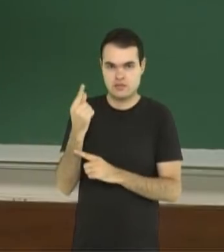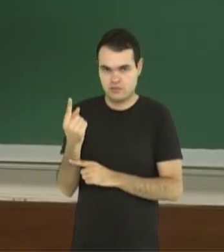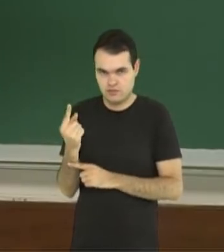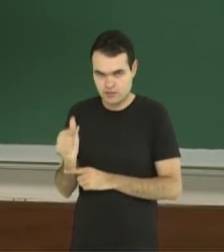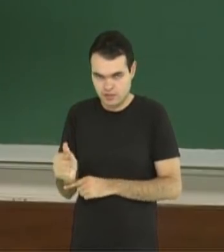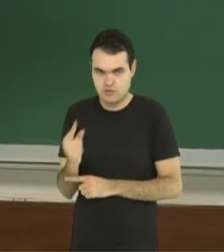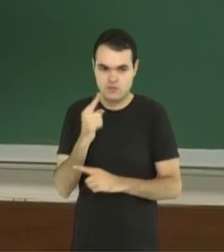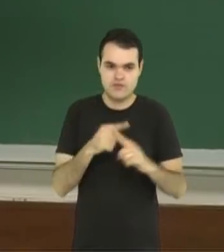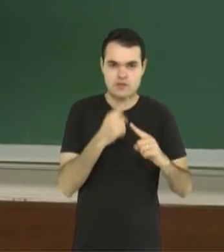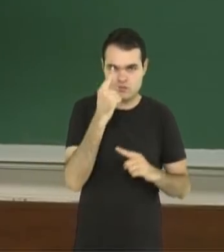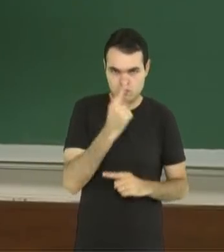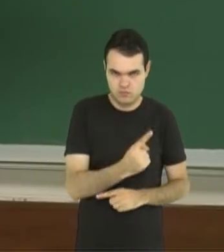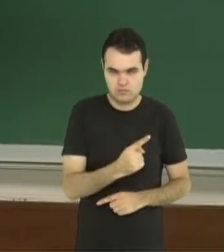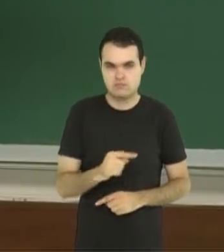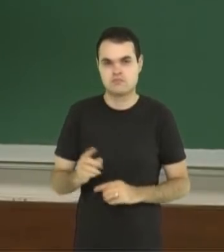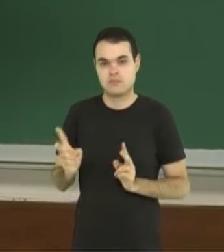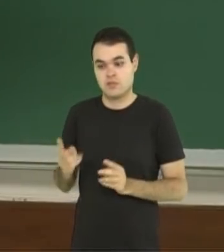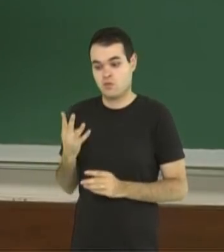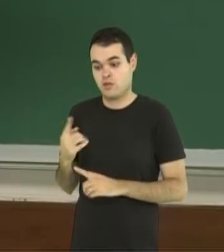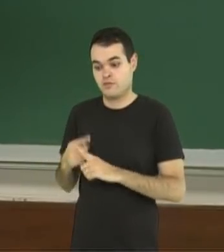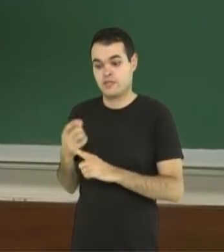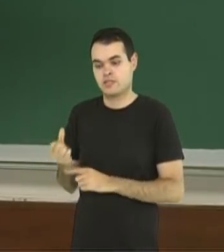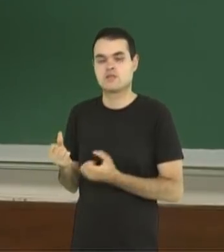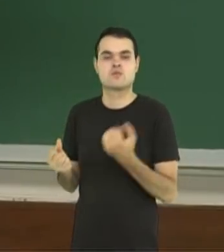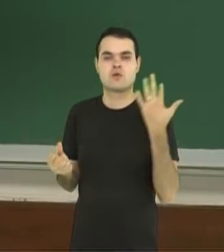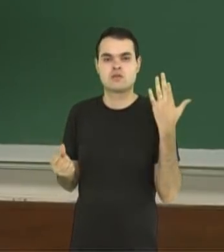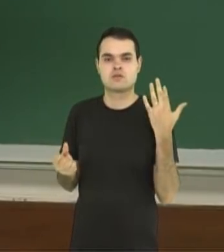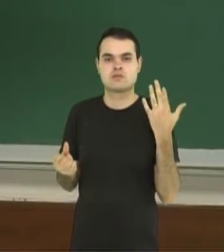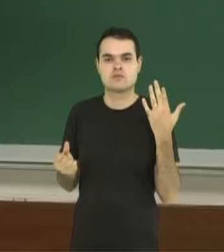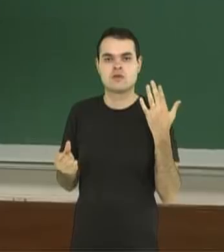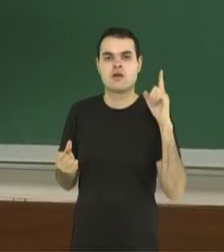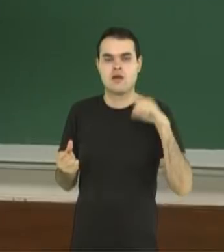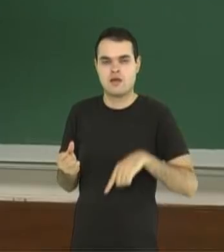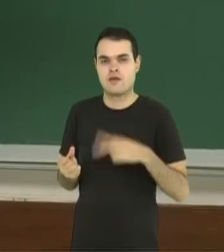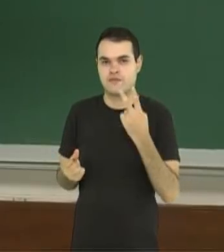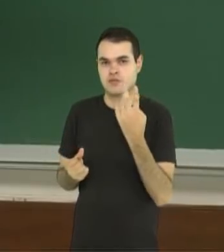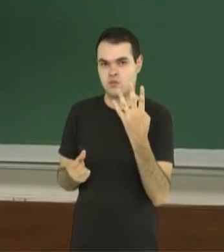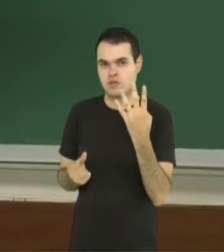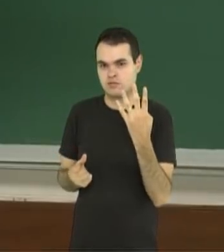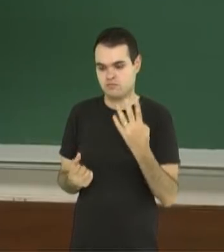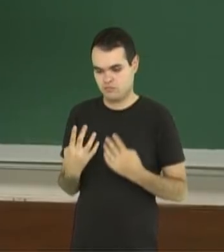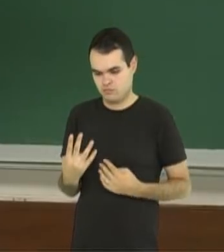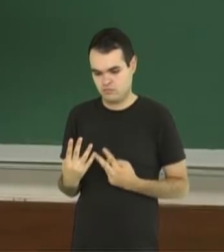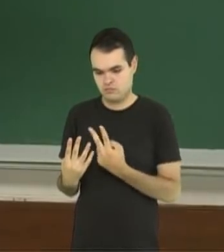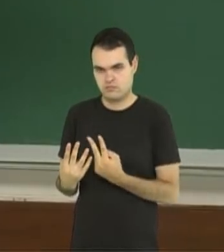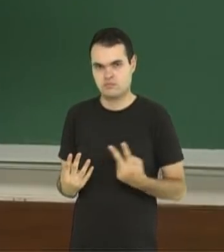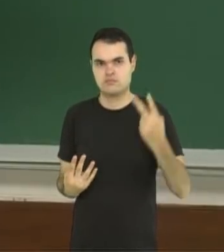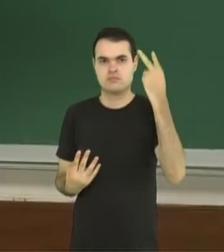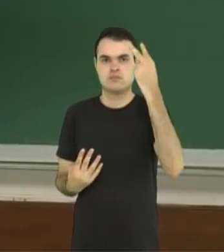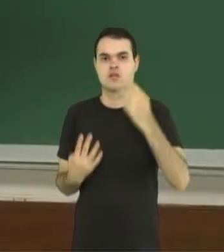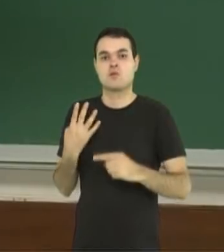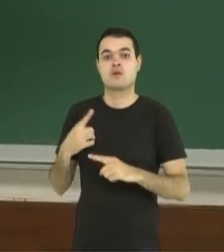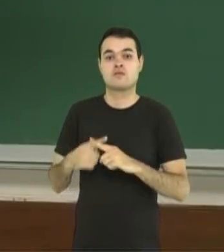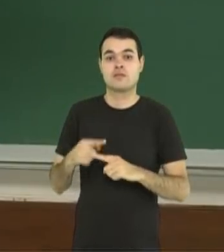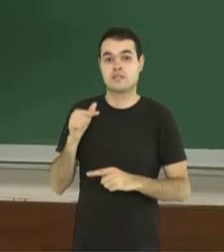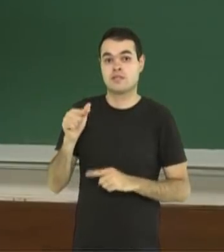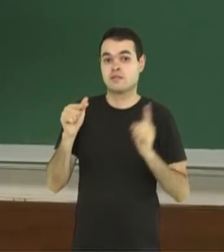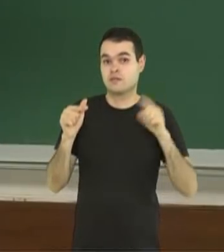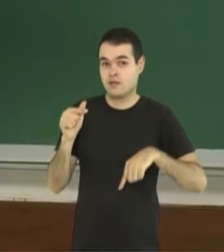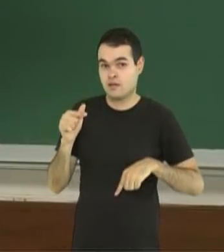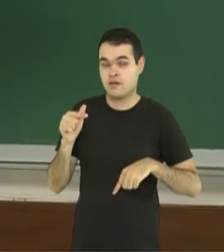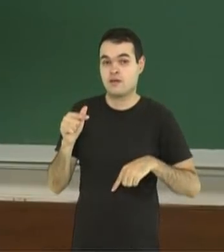1. 4 vezes 6, quanto que é 4 vezes 6? É 24, né? Subiu o 2. 4 vezes 7